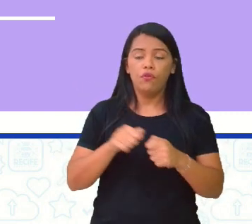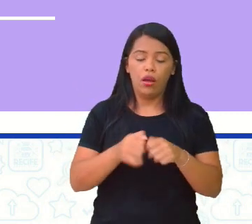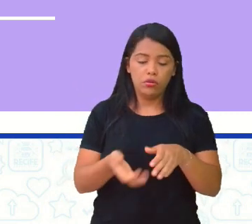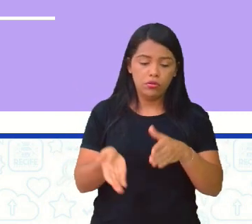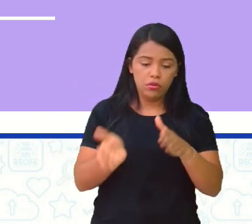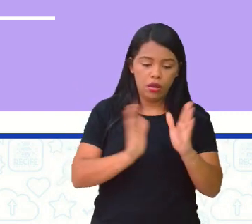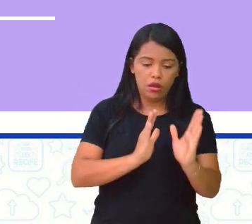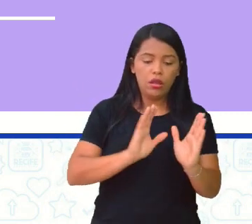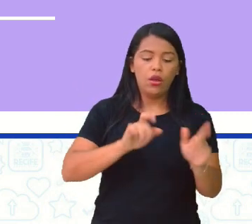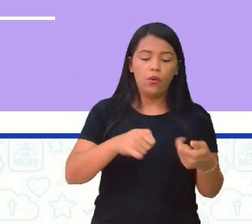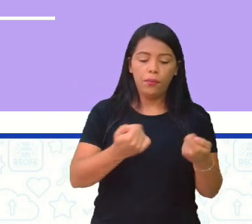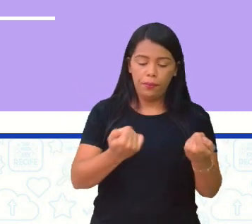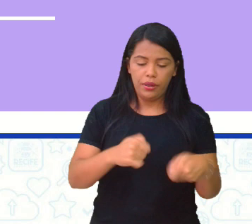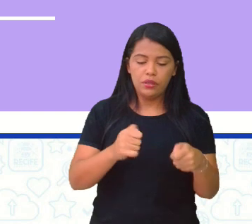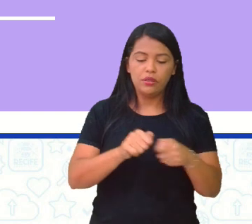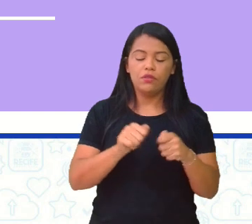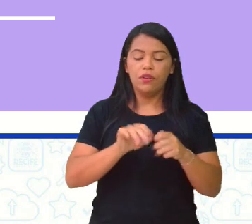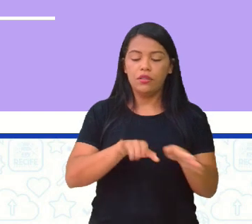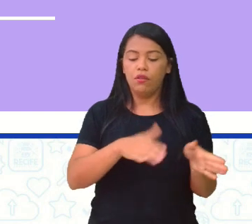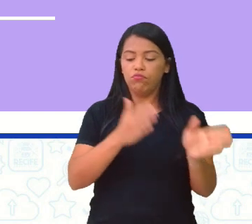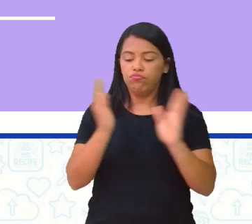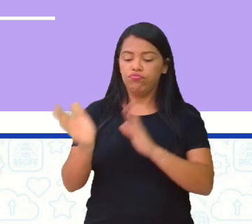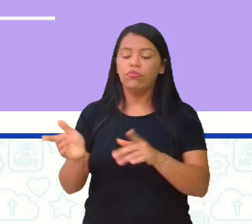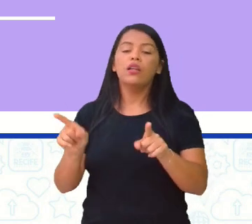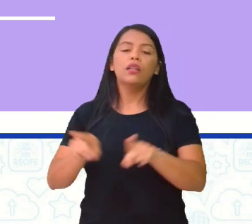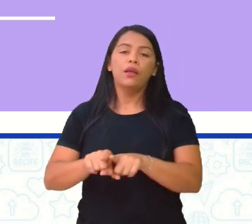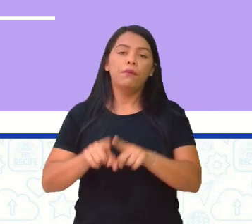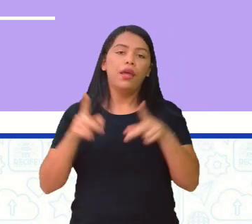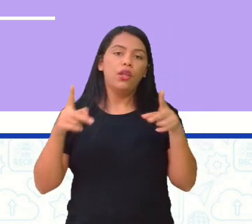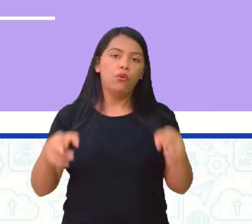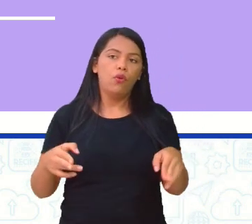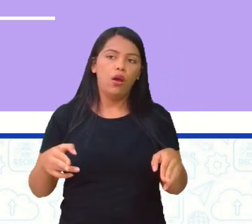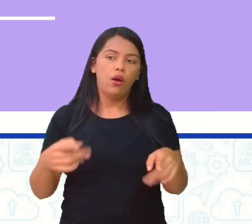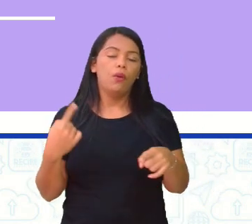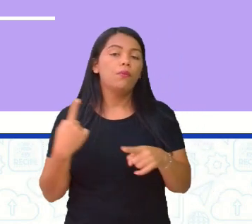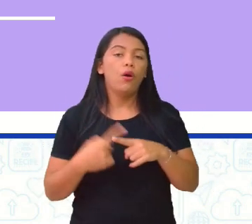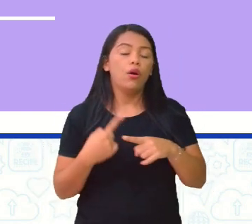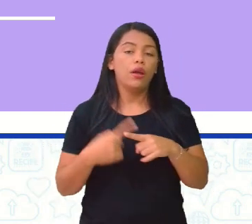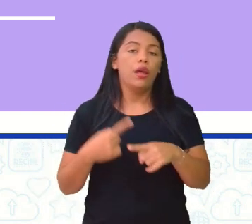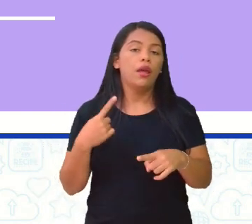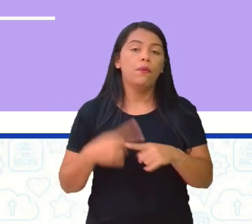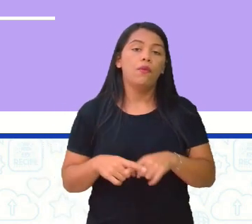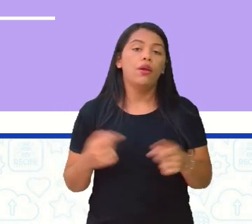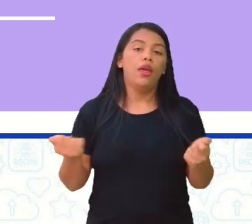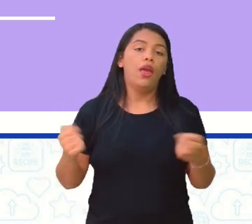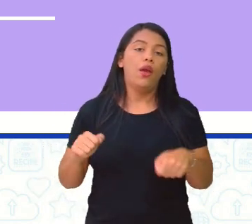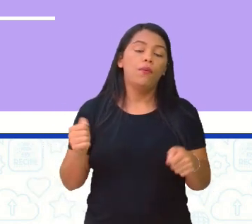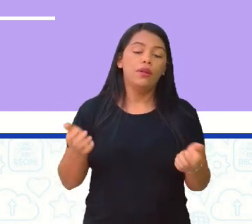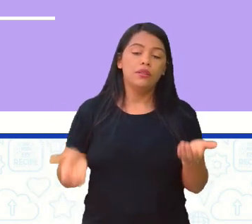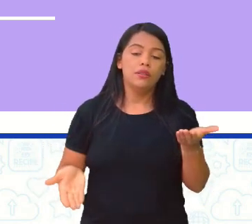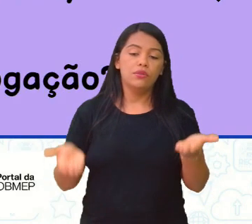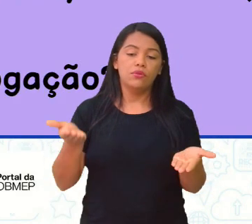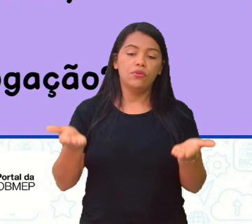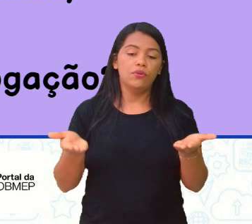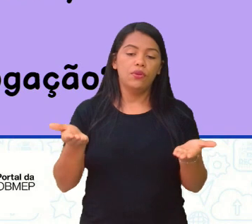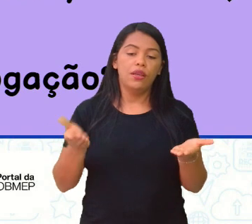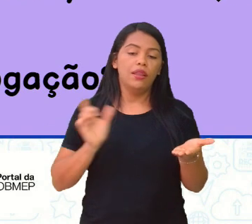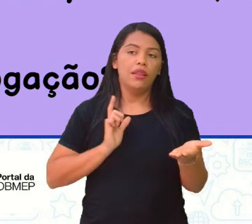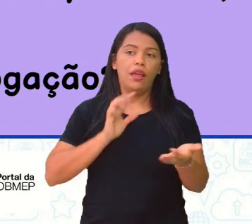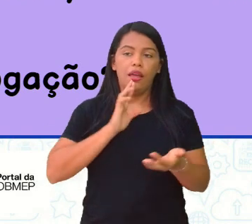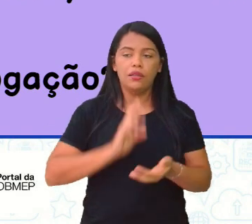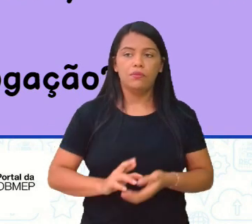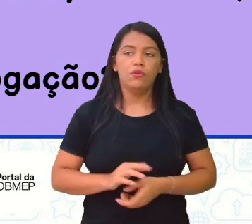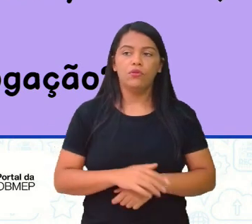lado, eu vou ter que fazer do outro lado. Para quê? Para ficar equilibrado e eu conseguir a resposta.